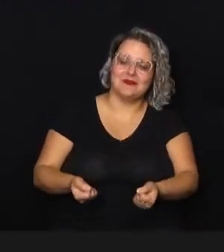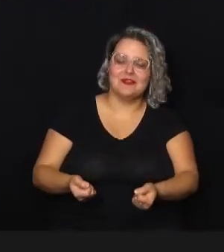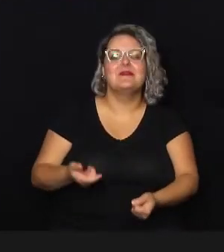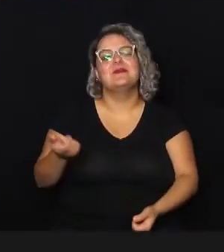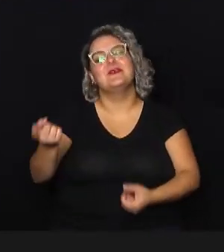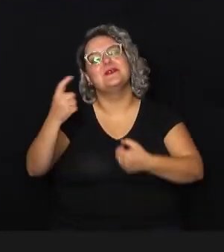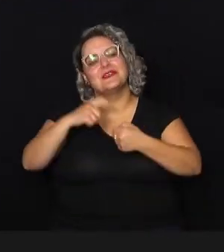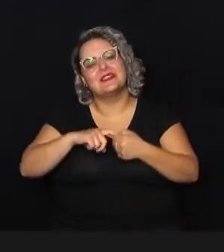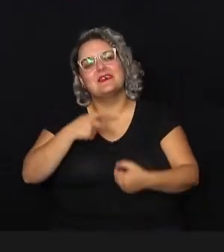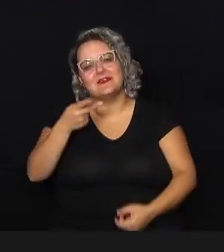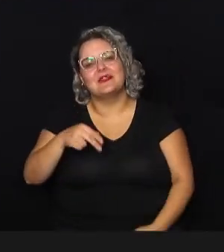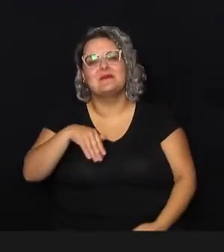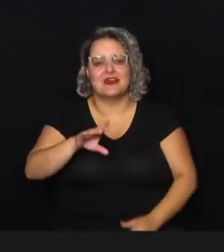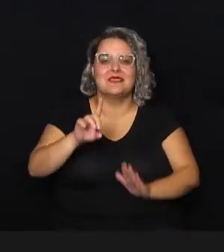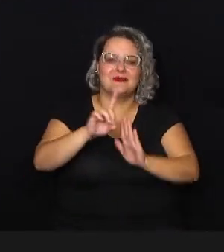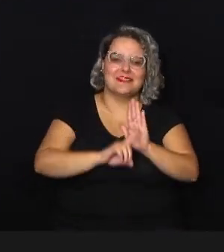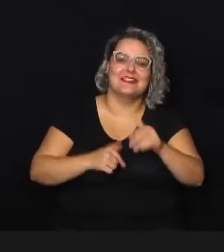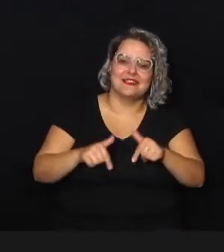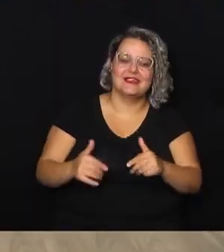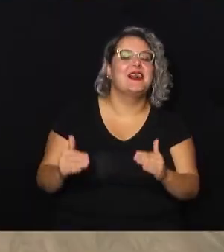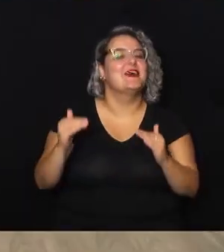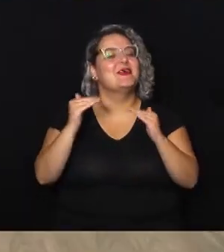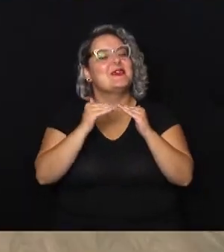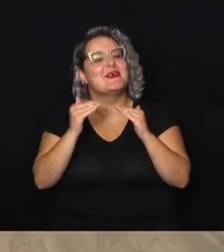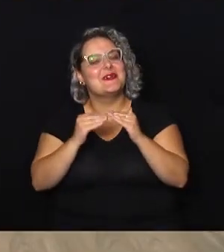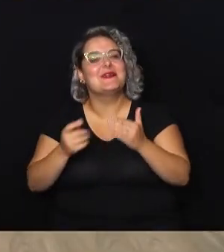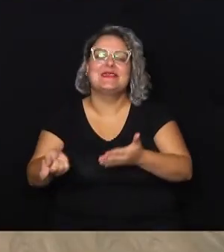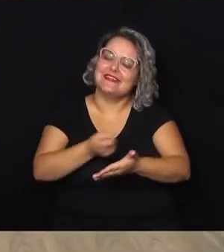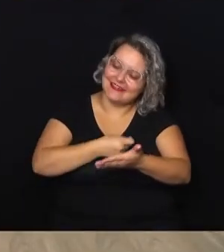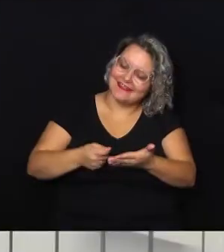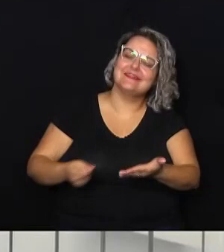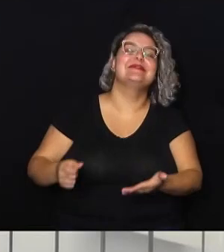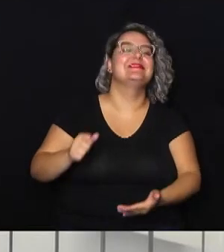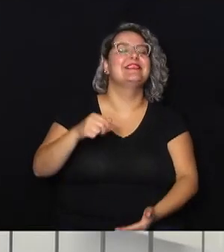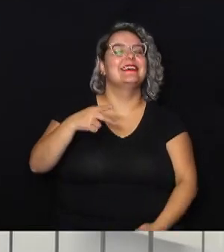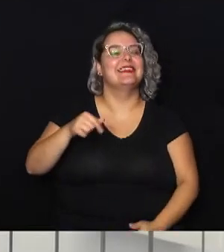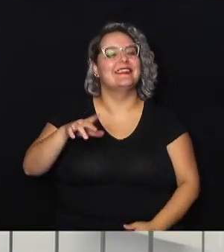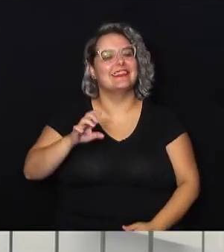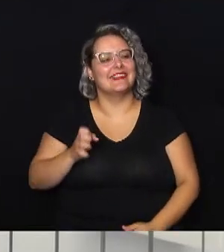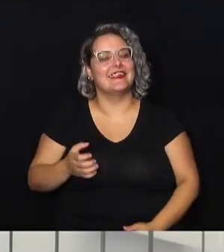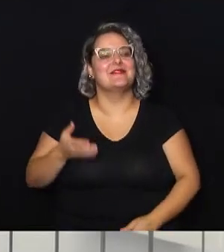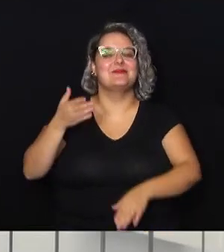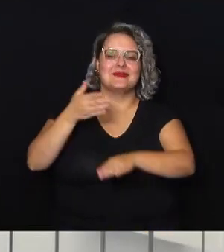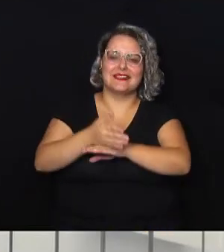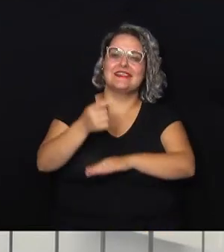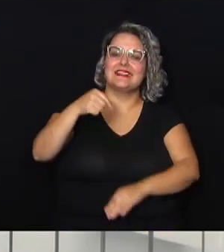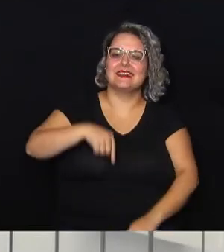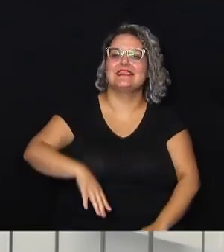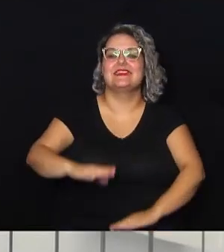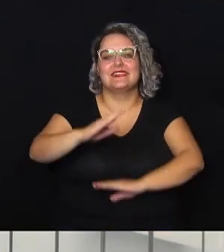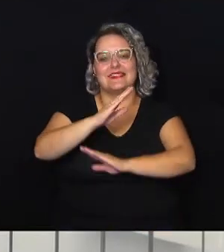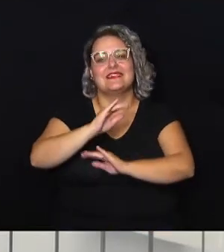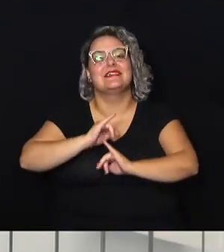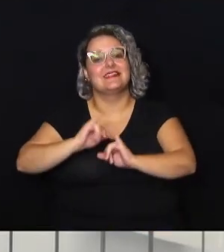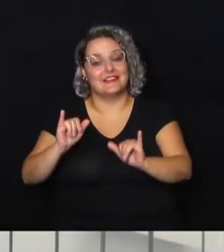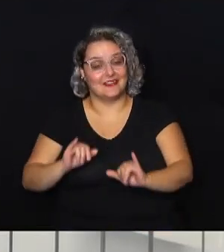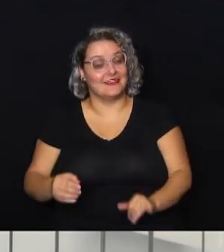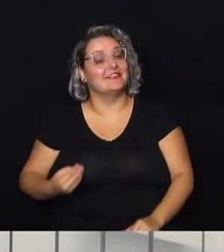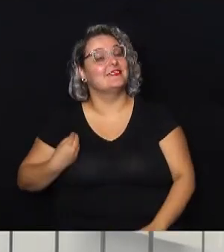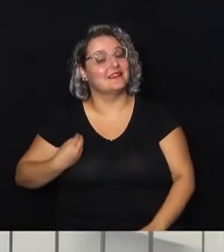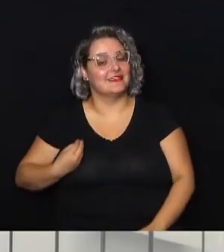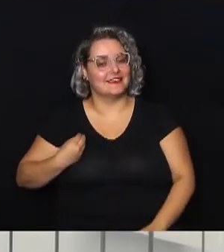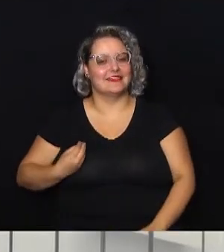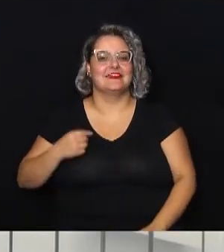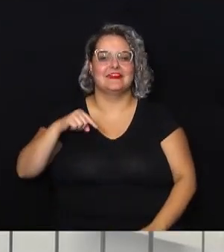do trabalho. Combinadíssimo, assino embaixo. André Luiz Freitas participando aqui do nosso Câmara Notícia ao